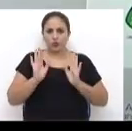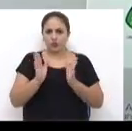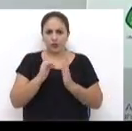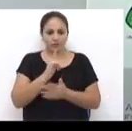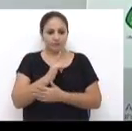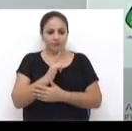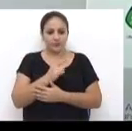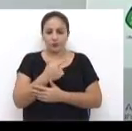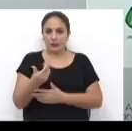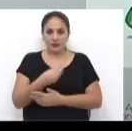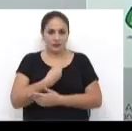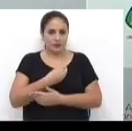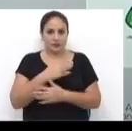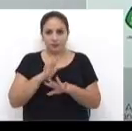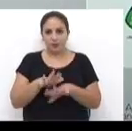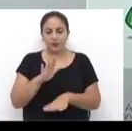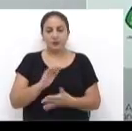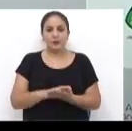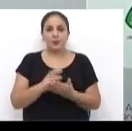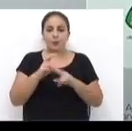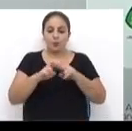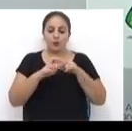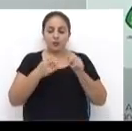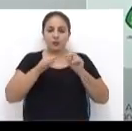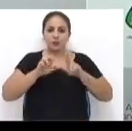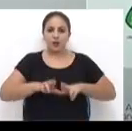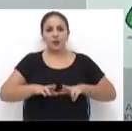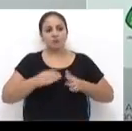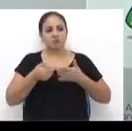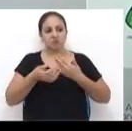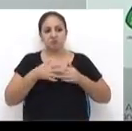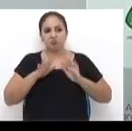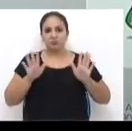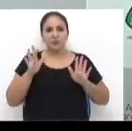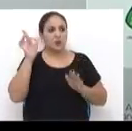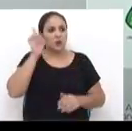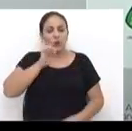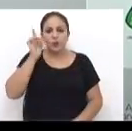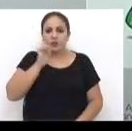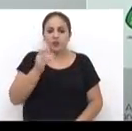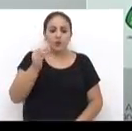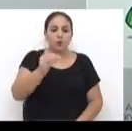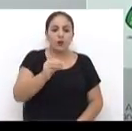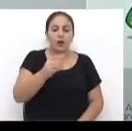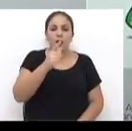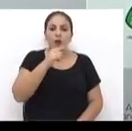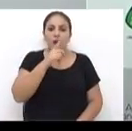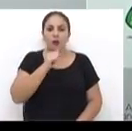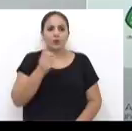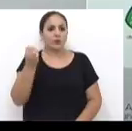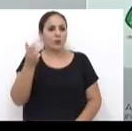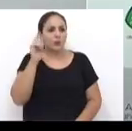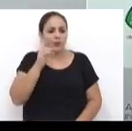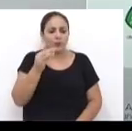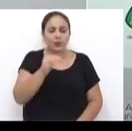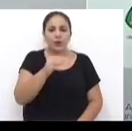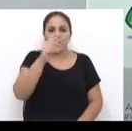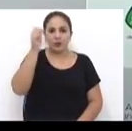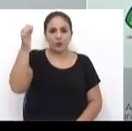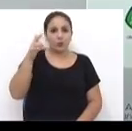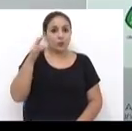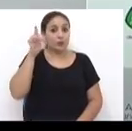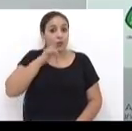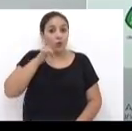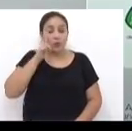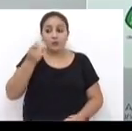essas áreas elas ficam assim, tu não consegue ligar uma água, tu não consegue ligar uma luz, tu não consegue um financiamento pela Caixa Federal.